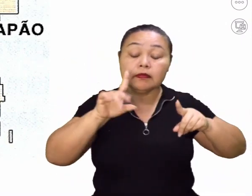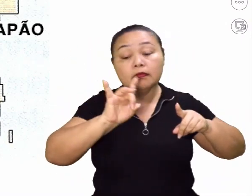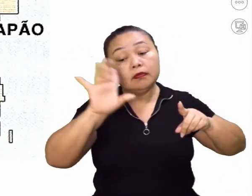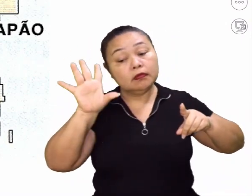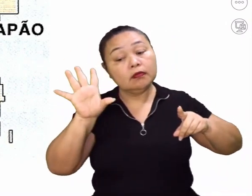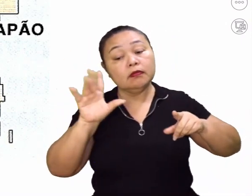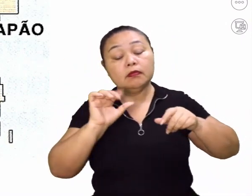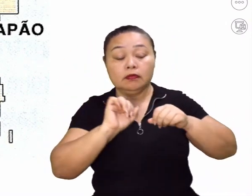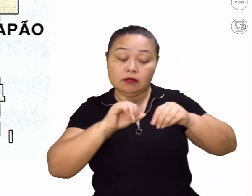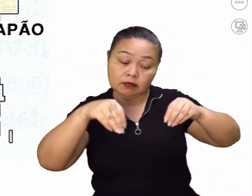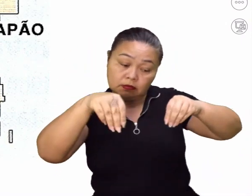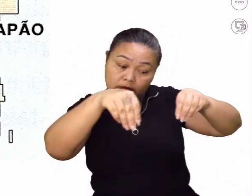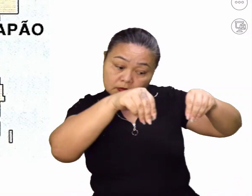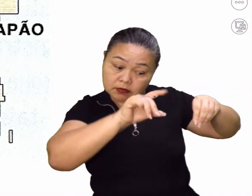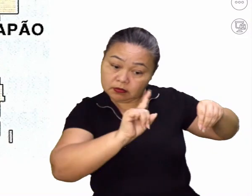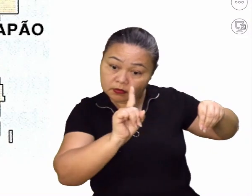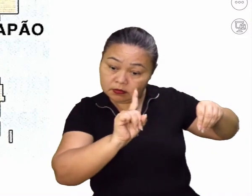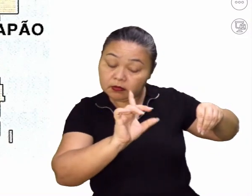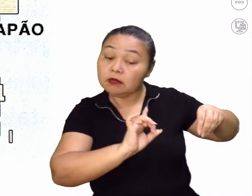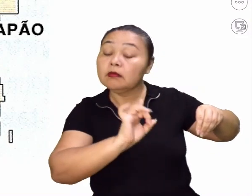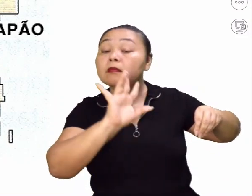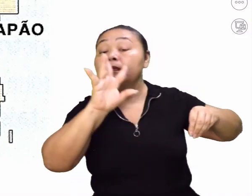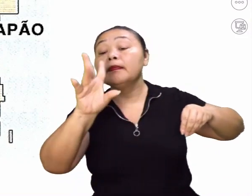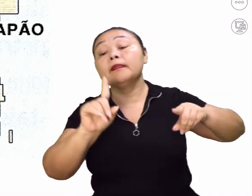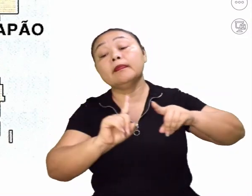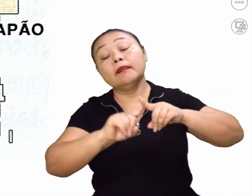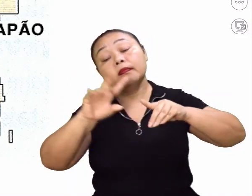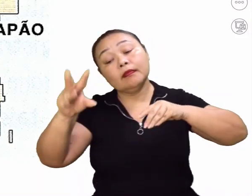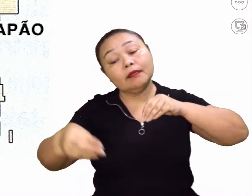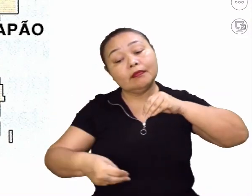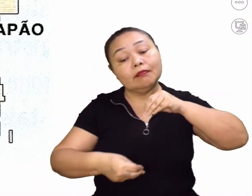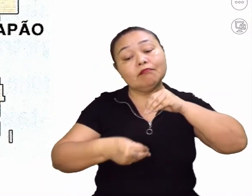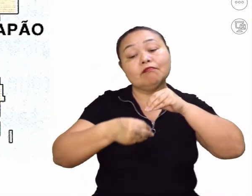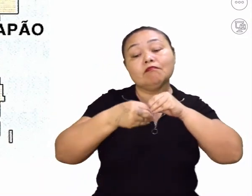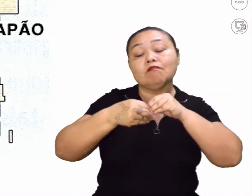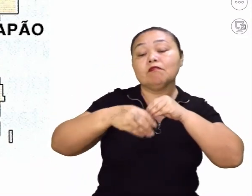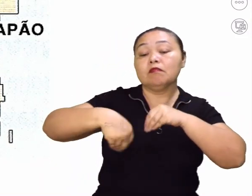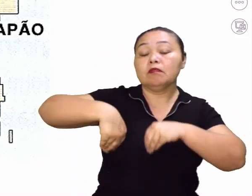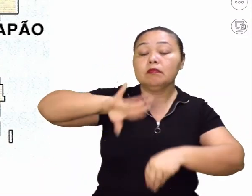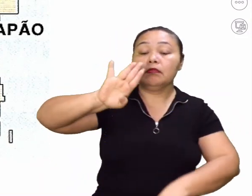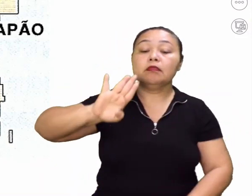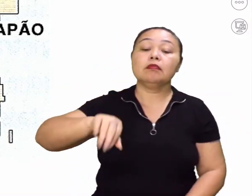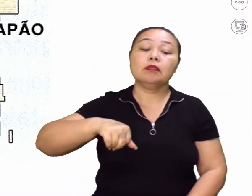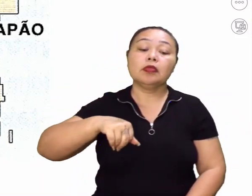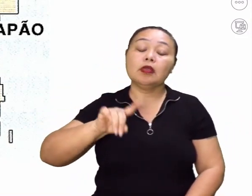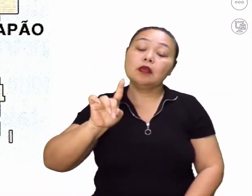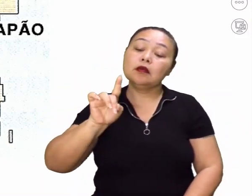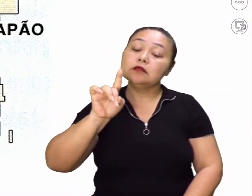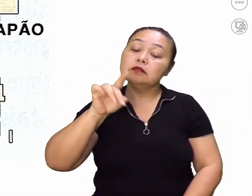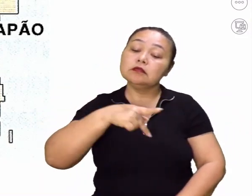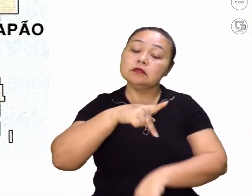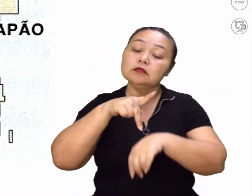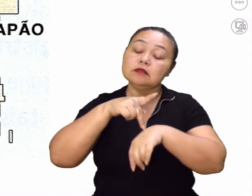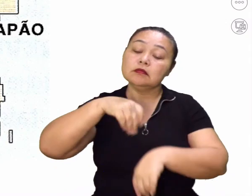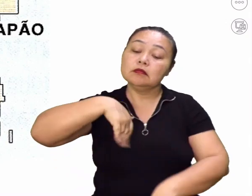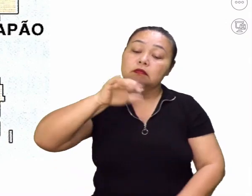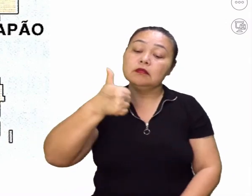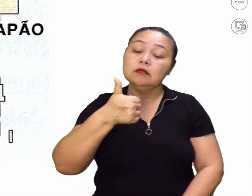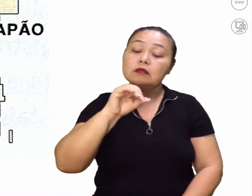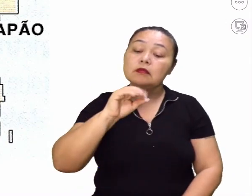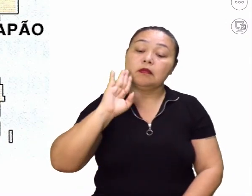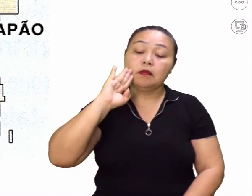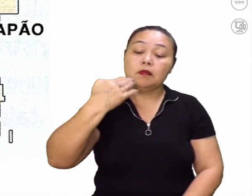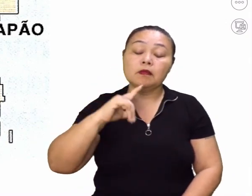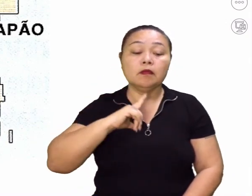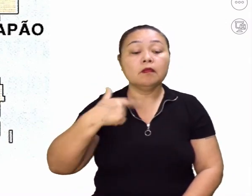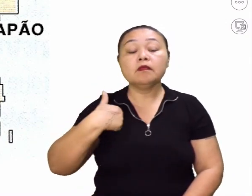apenas questão territorial, mas esses países que têm aí mais de 10 milhões de habitantes. Isso. Olha só, um exemplo agora em relação, por exemplo, um